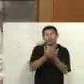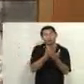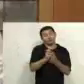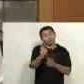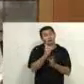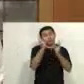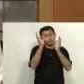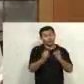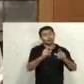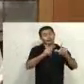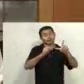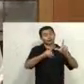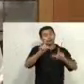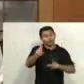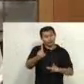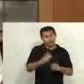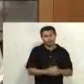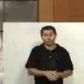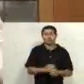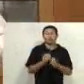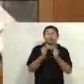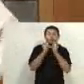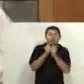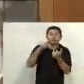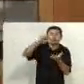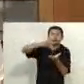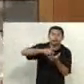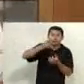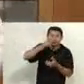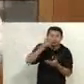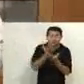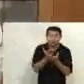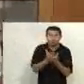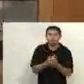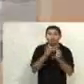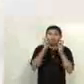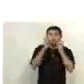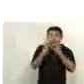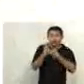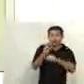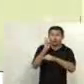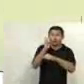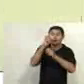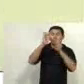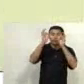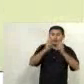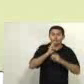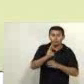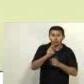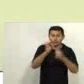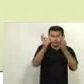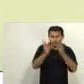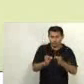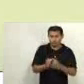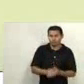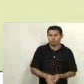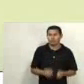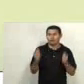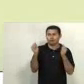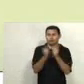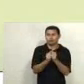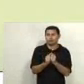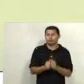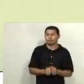teleaula, acompanhando aí no chat com os nossos tutores, acompanhando essa teleaula. Então vamos lá, vamos verificar a resolução então,